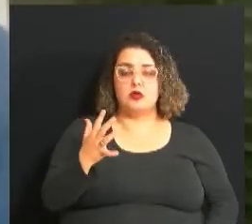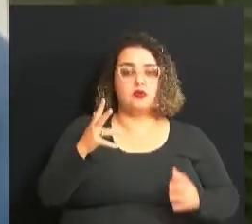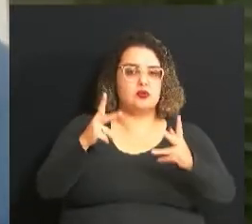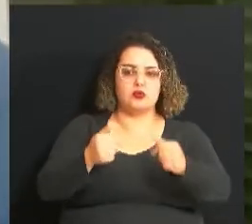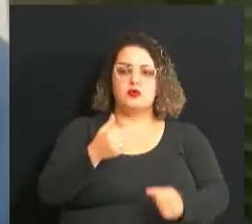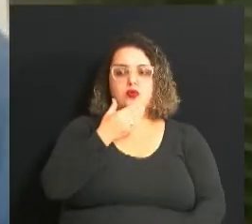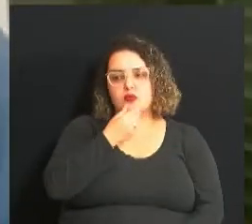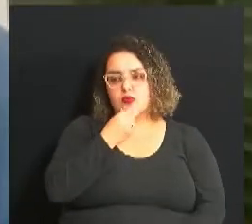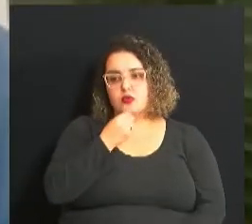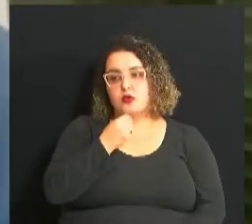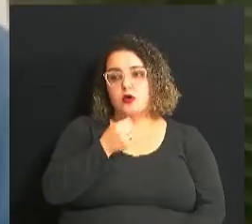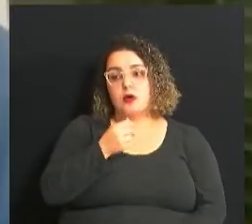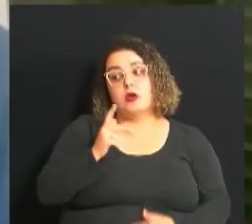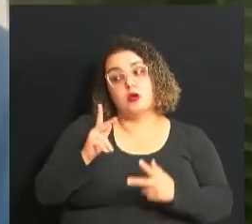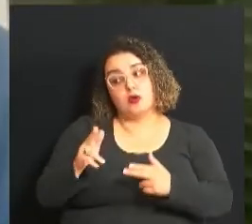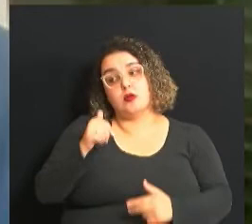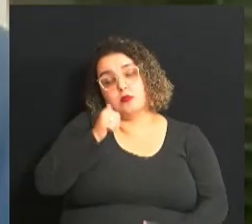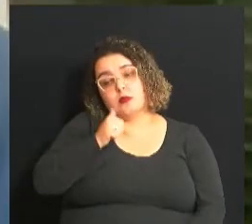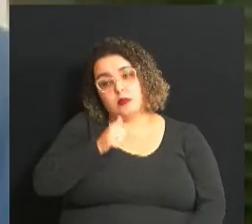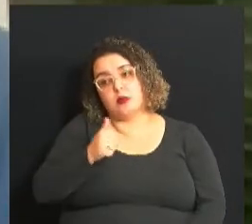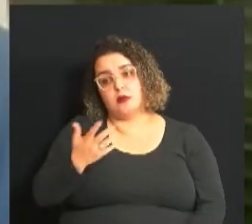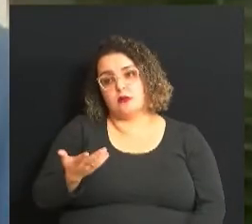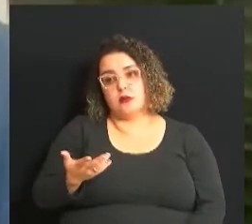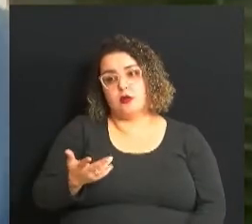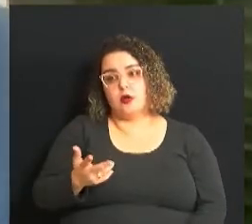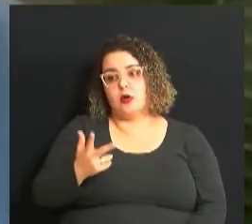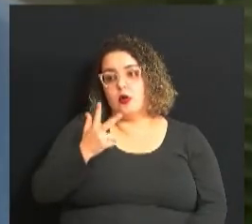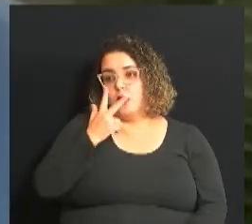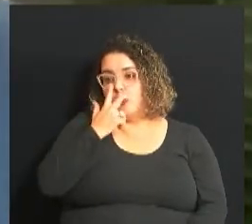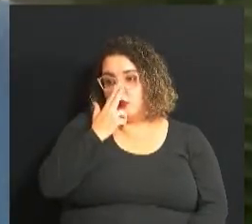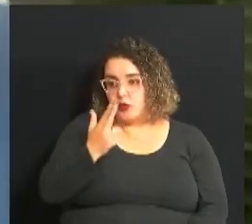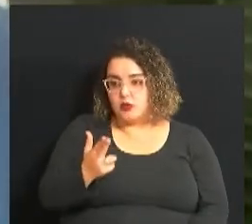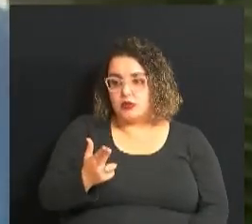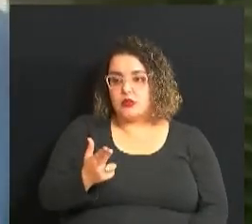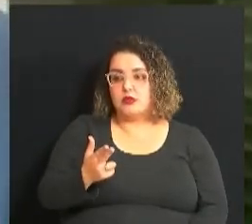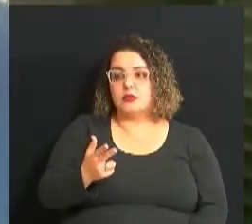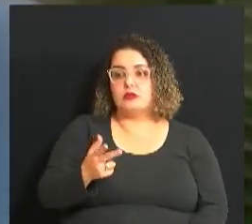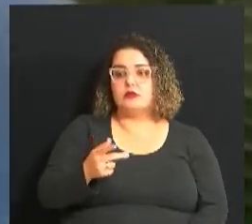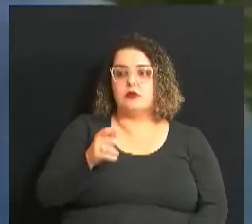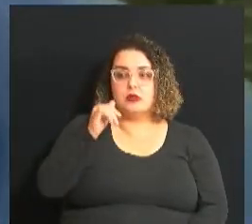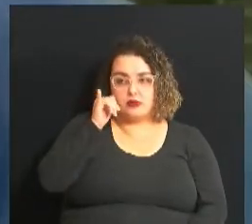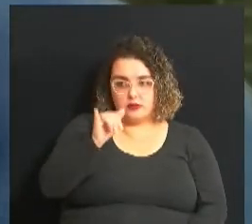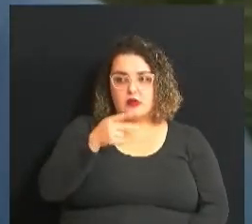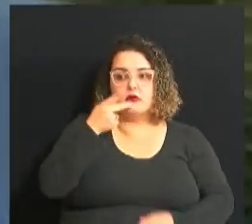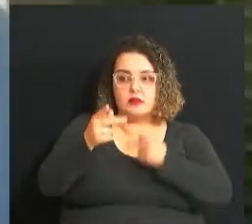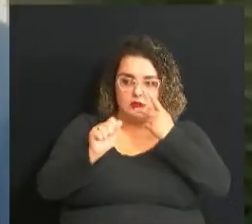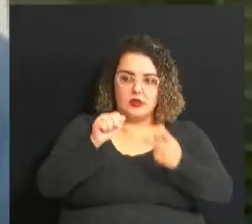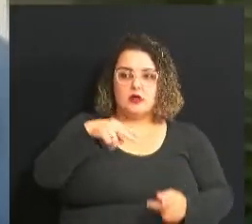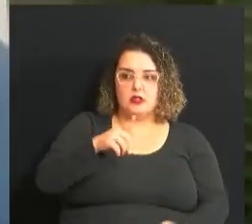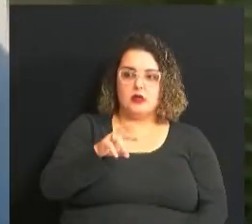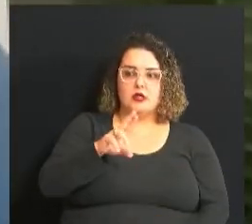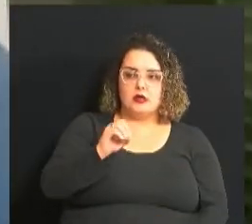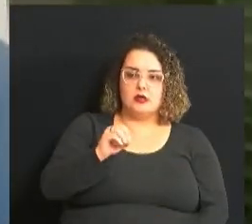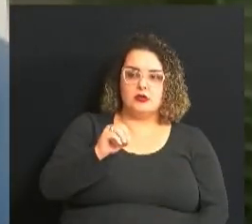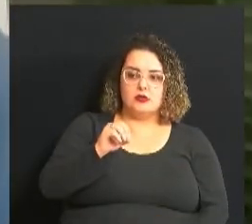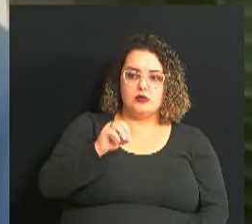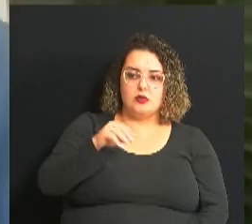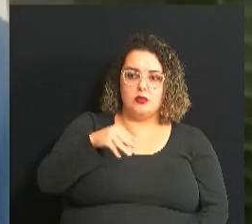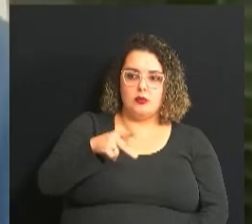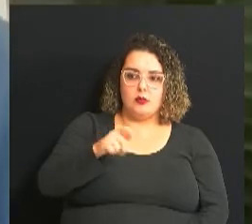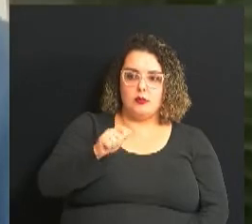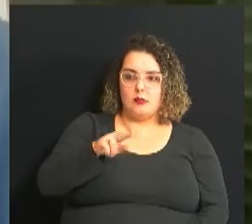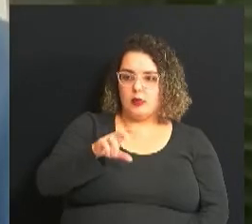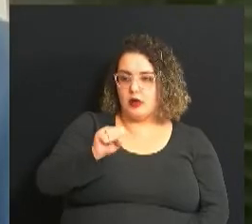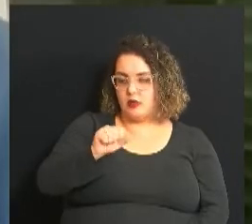das mulheres. Por isso que a gente evita falar da andropausa. Entendi. Entendeu? Tem homens que não vão ter